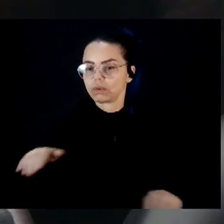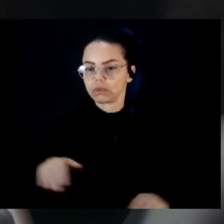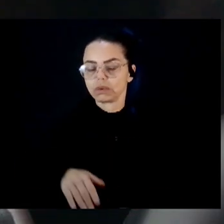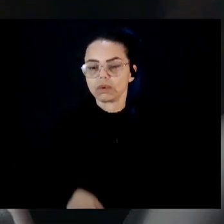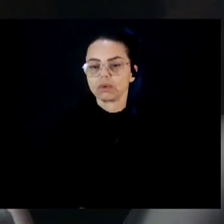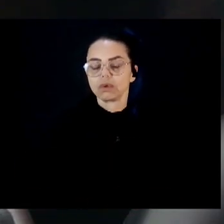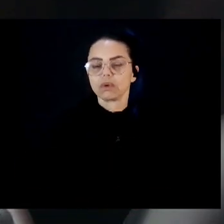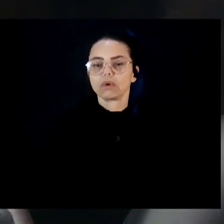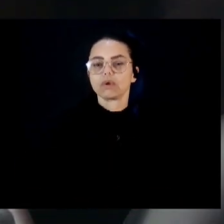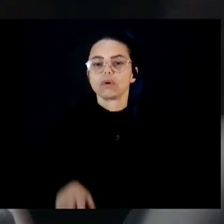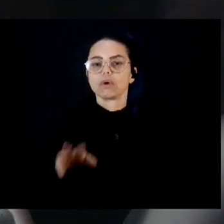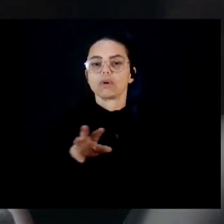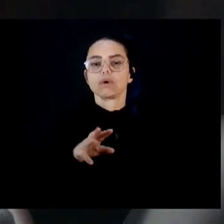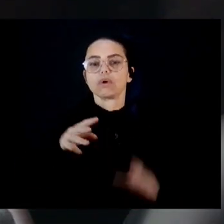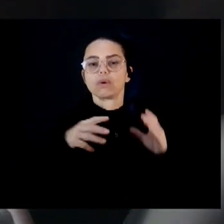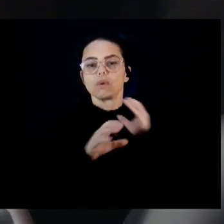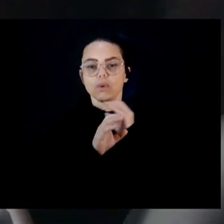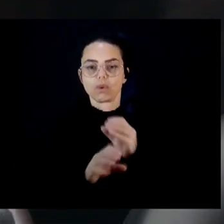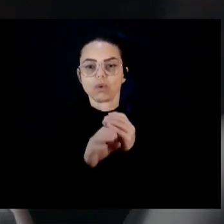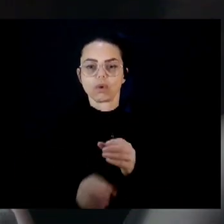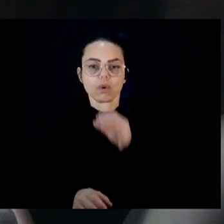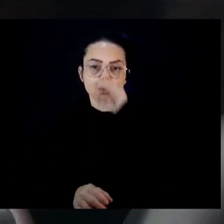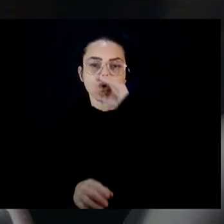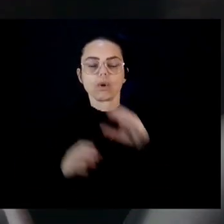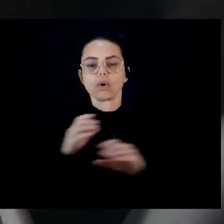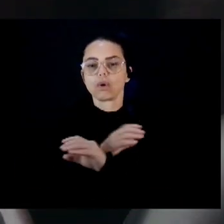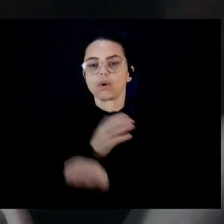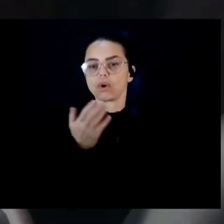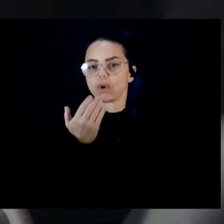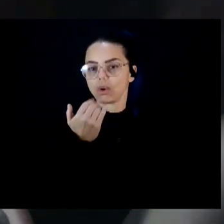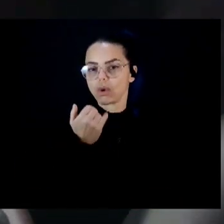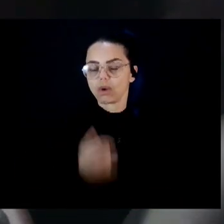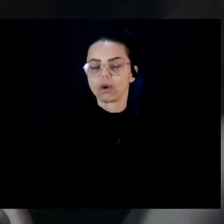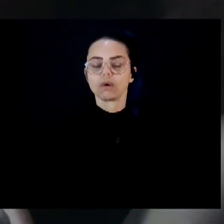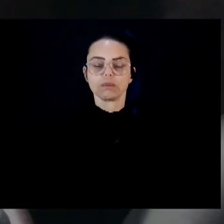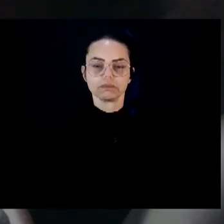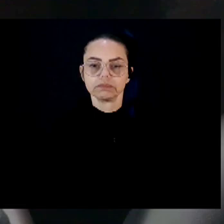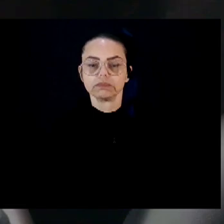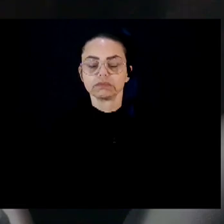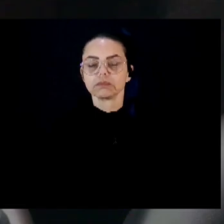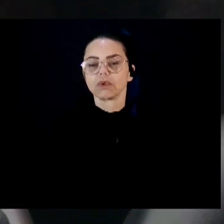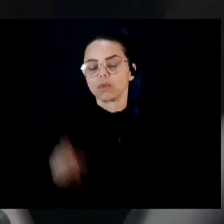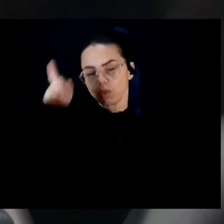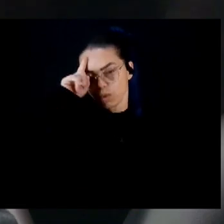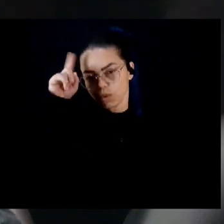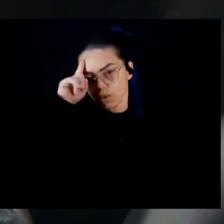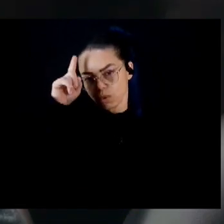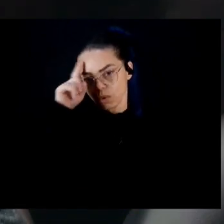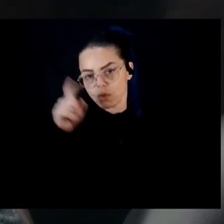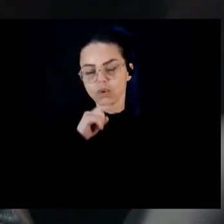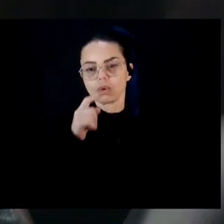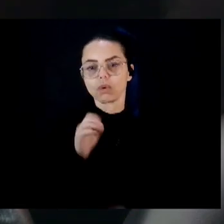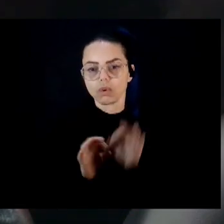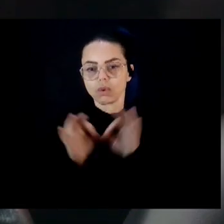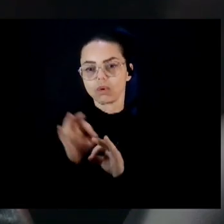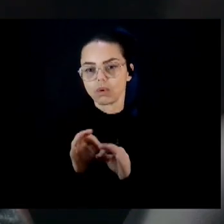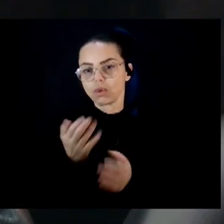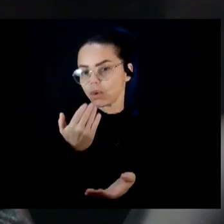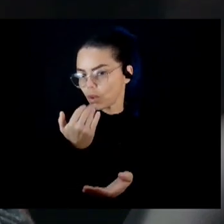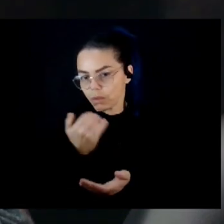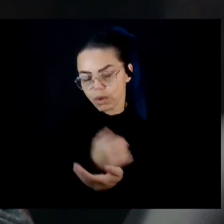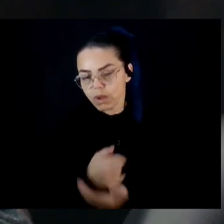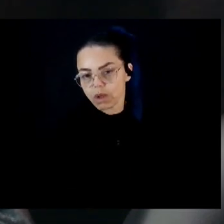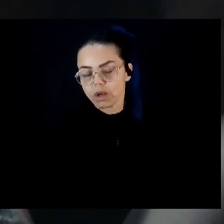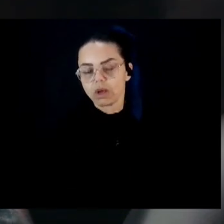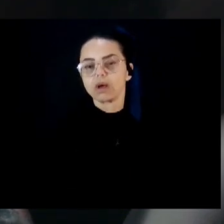forma complementar na alimentação. Muitas vezes até pelo que a doutora falou, pela correria mesmo. Sim. Não consegue preparar ali uma fonte